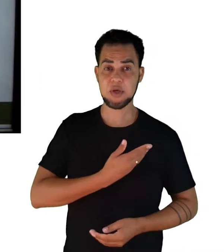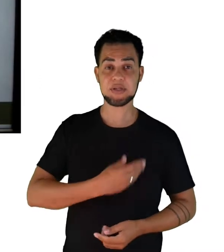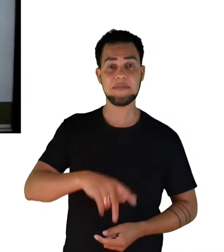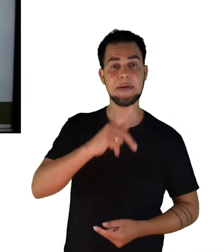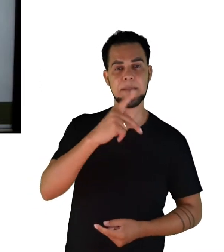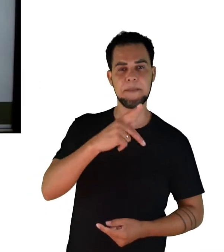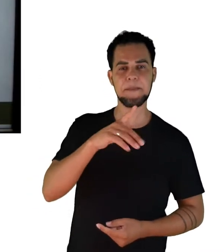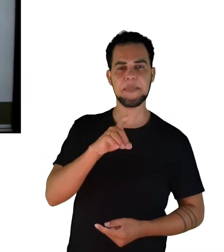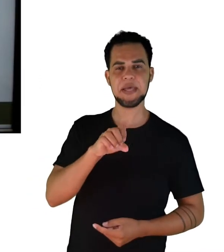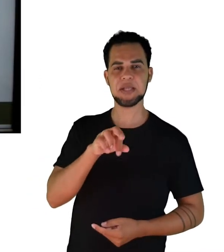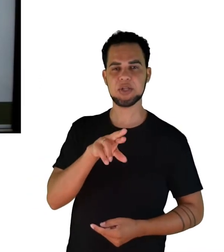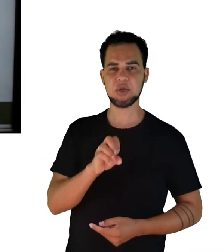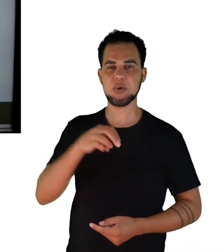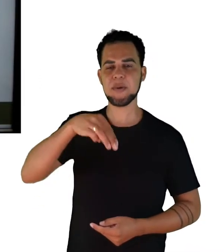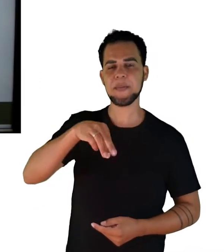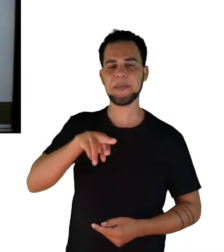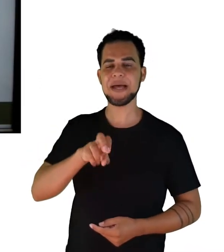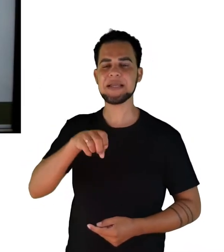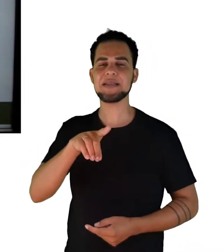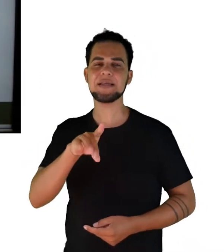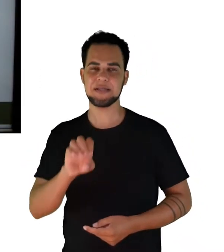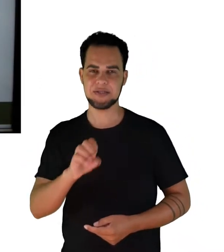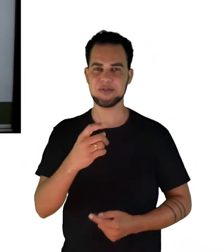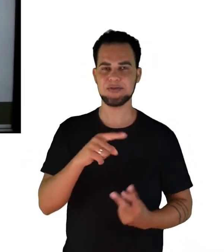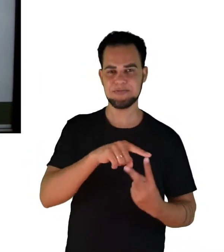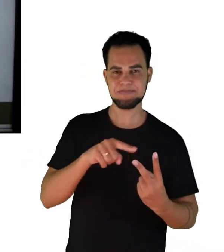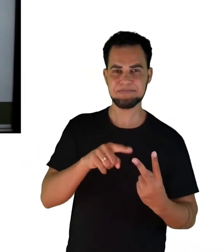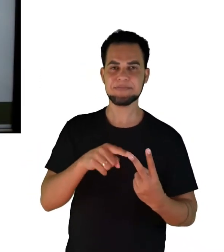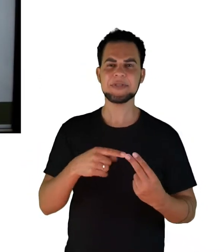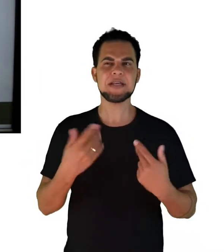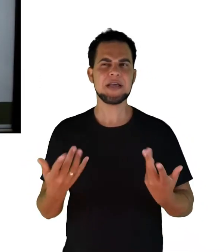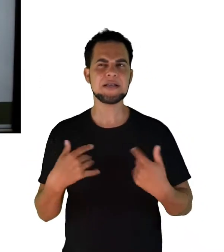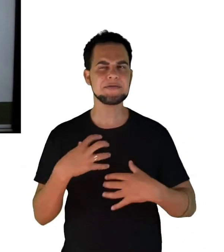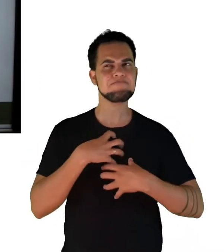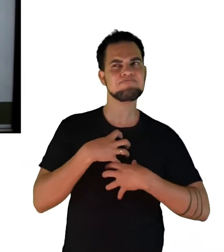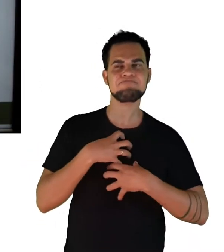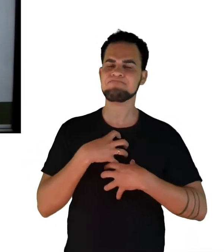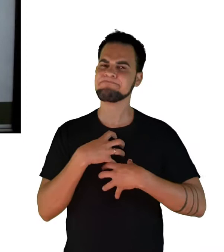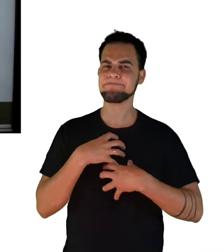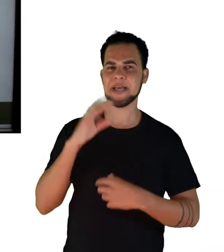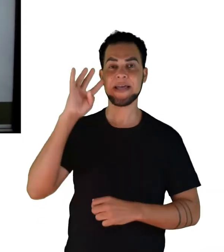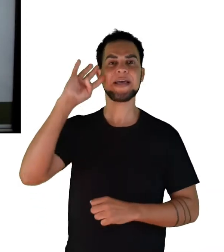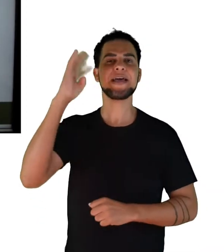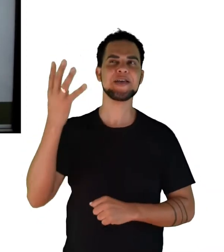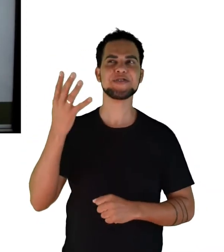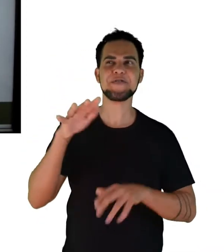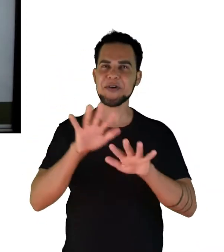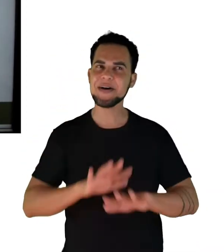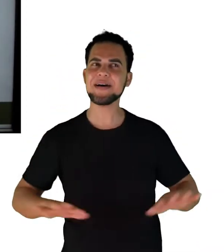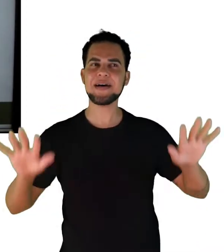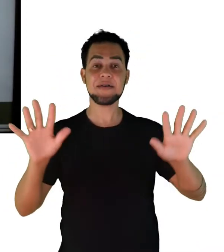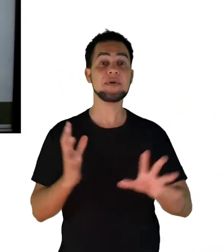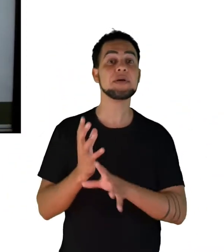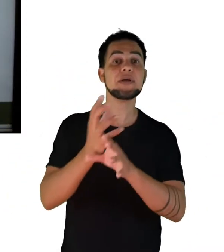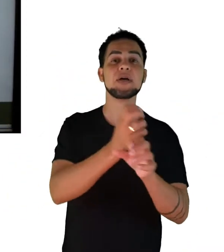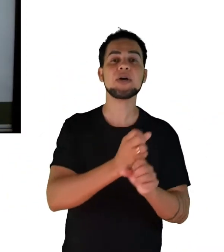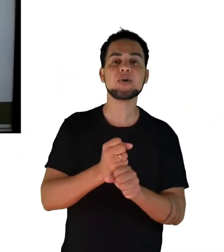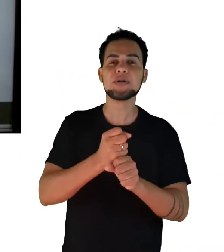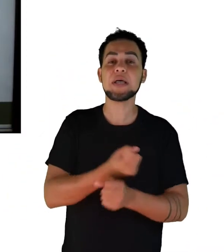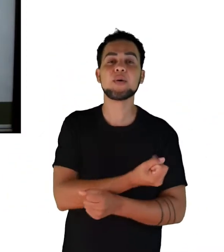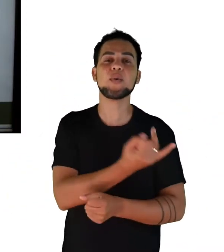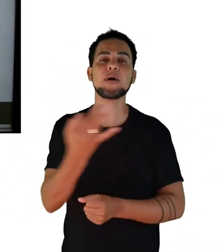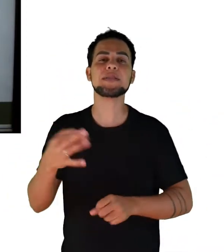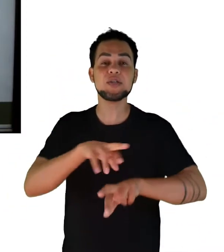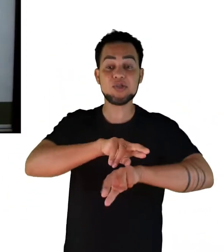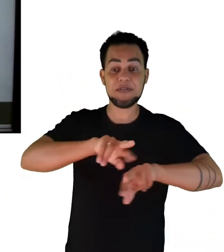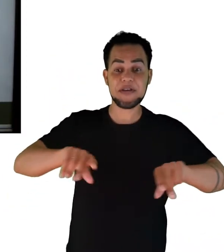e Marineide. Motivados pelo ambiente em que se encontravam, resolveram calcular a quantidade de maneiras diferentes em que